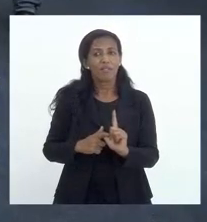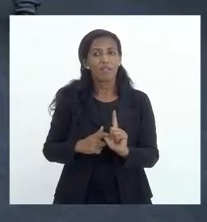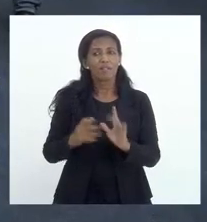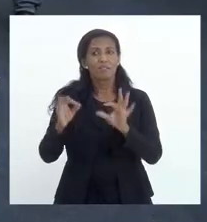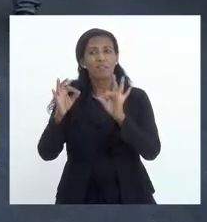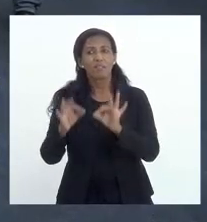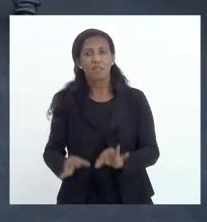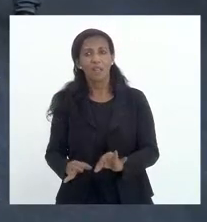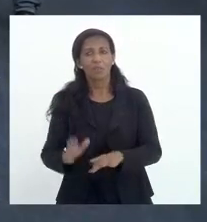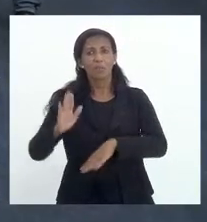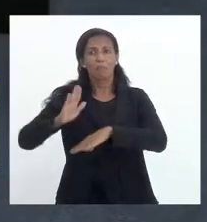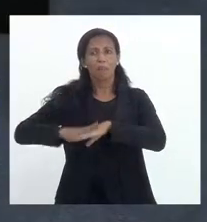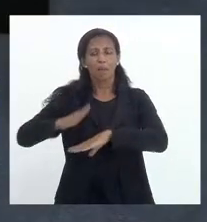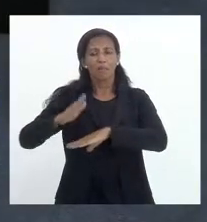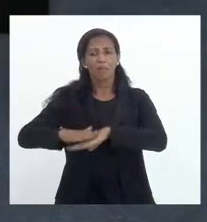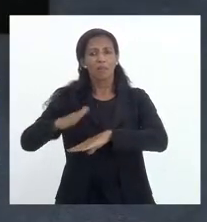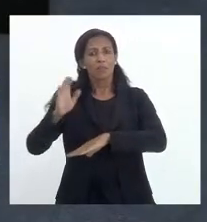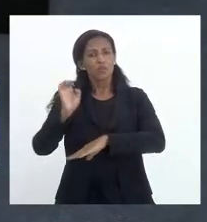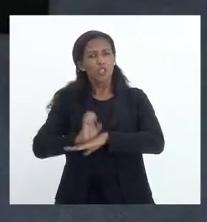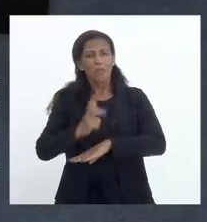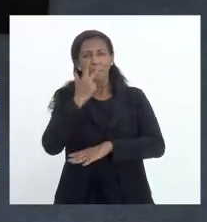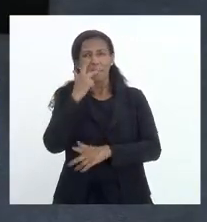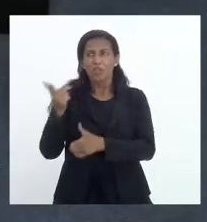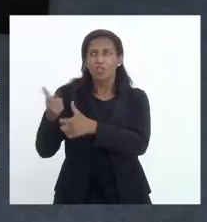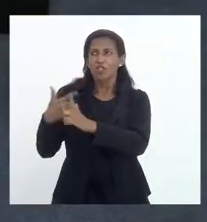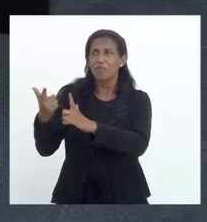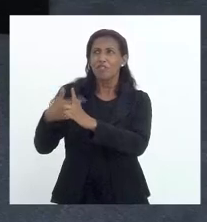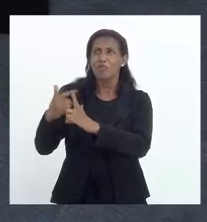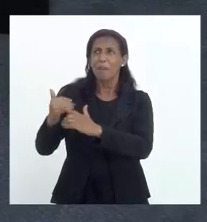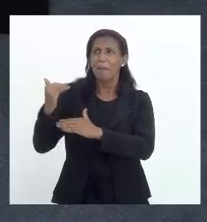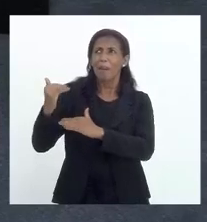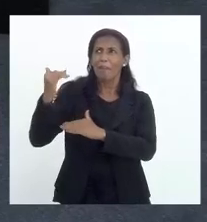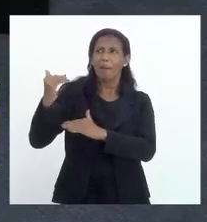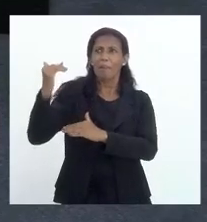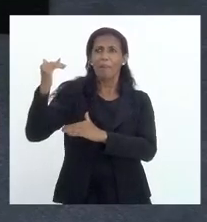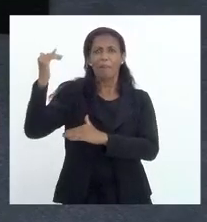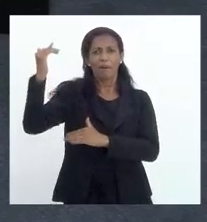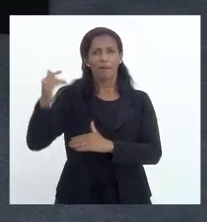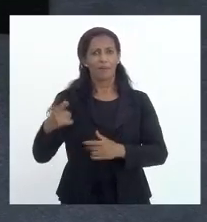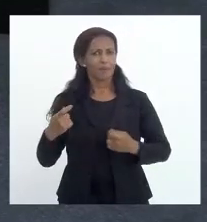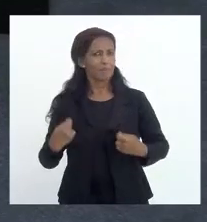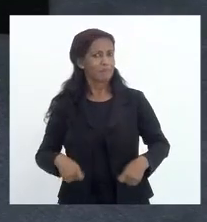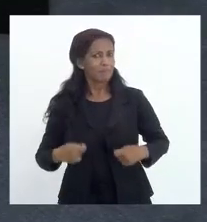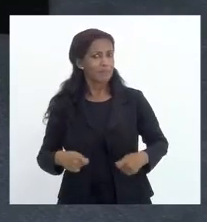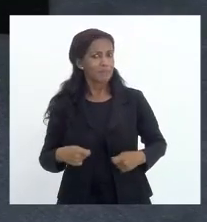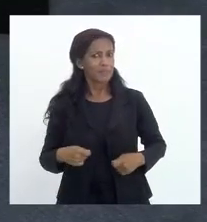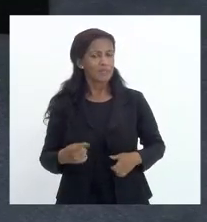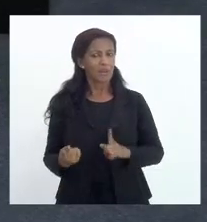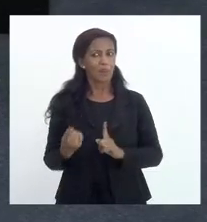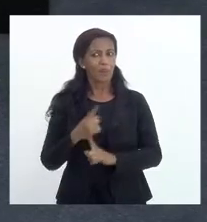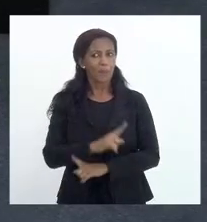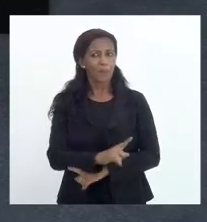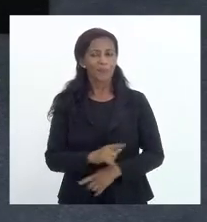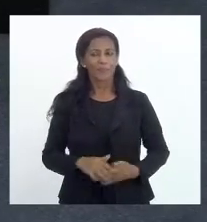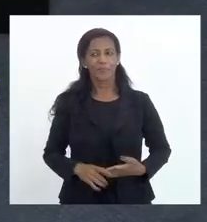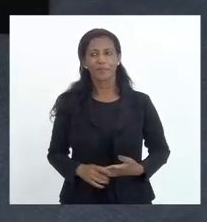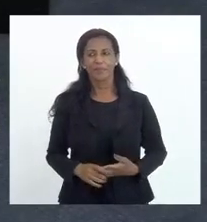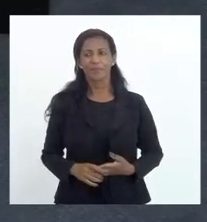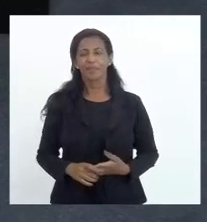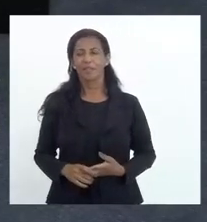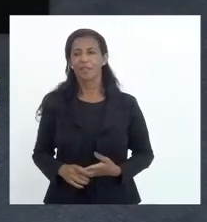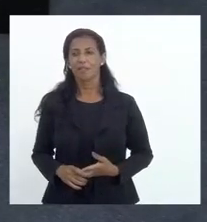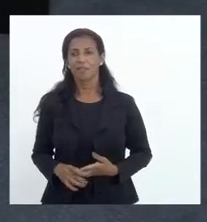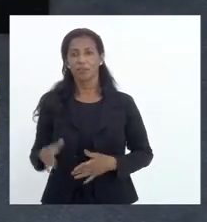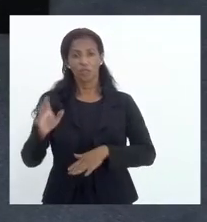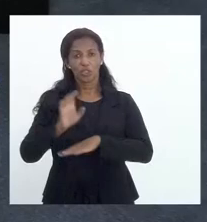E cada vez mais o Estado só deve. Então o Estado precisa realmente contrapor a União no que se refere à dívida